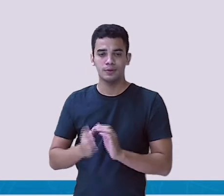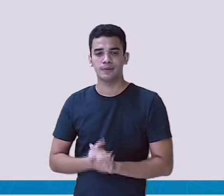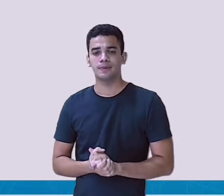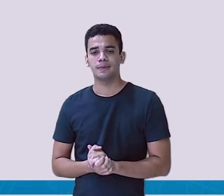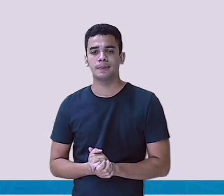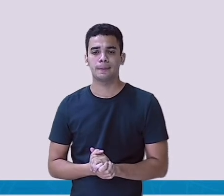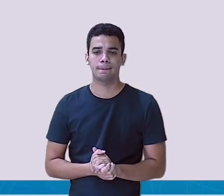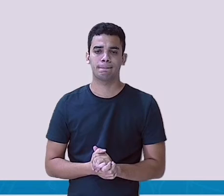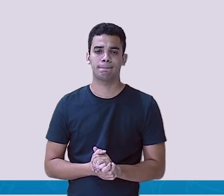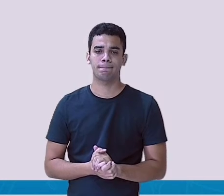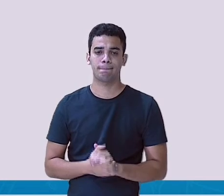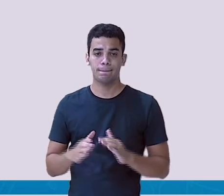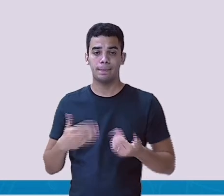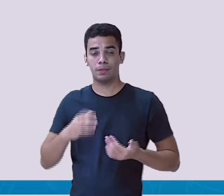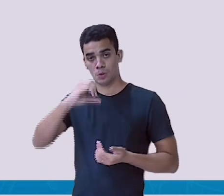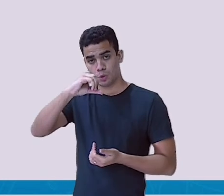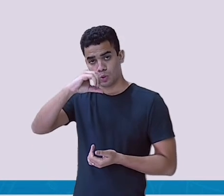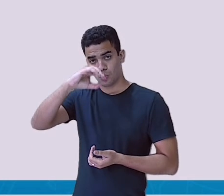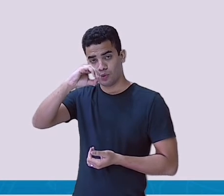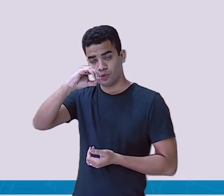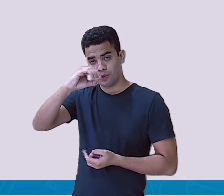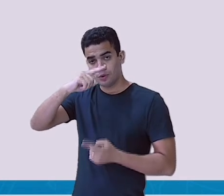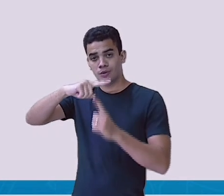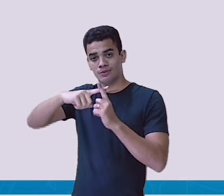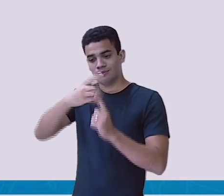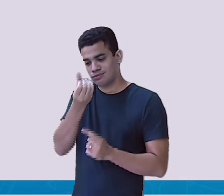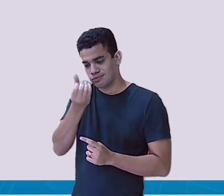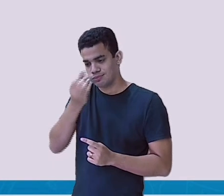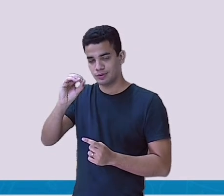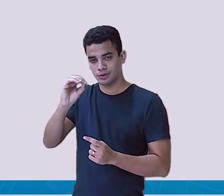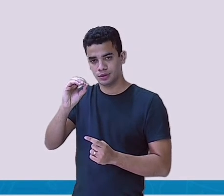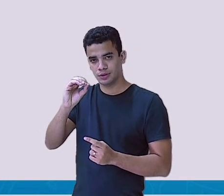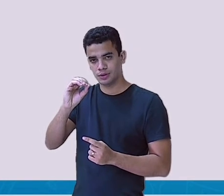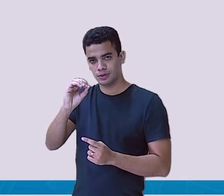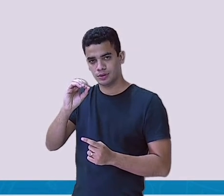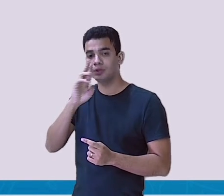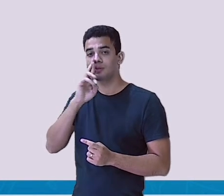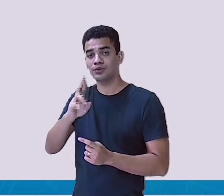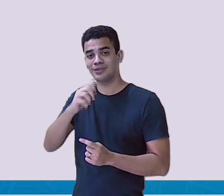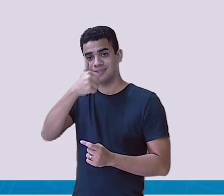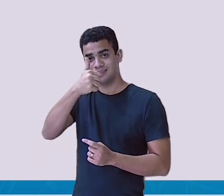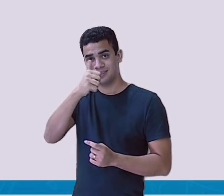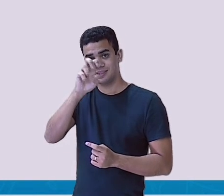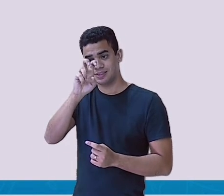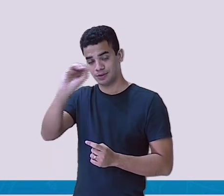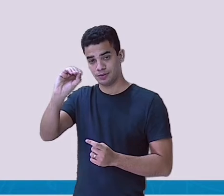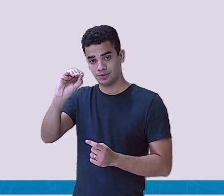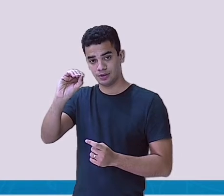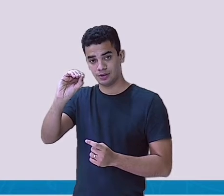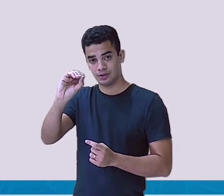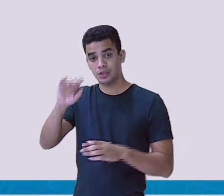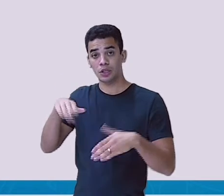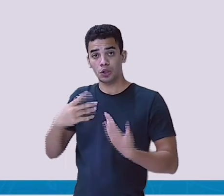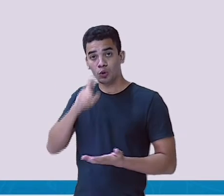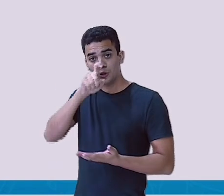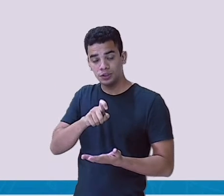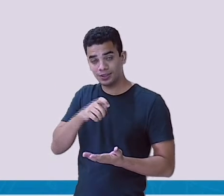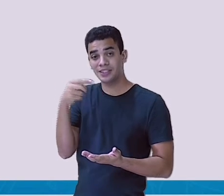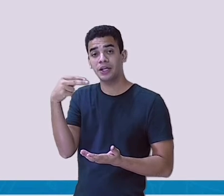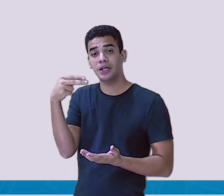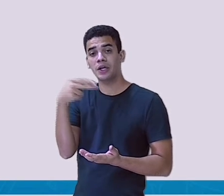90 mais 60, 150. Então, x vai ser igual a 180